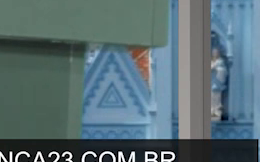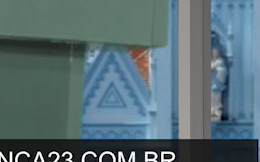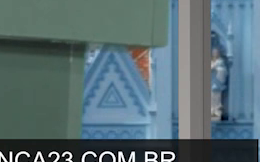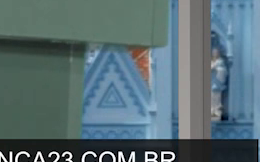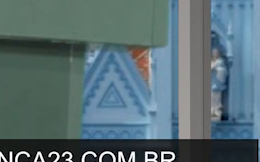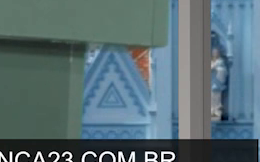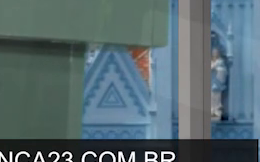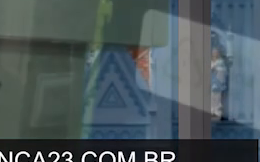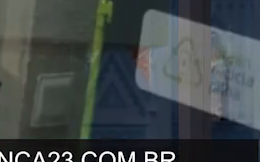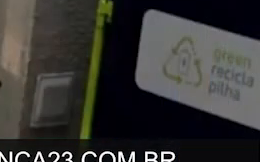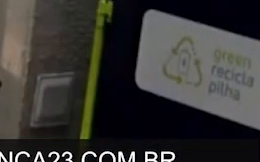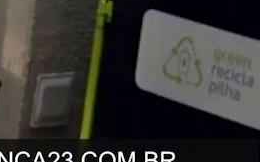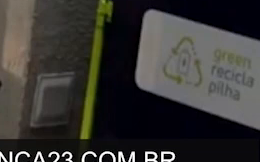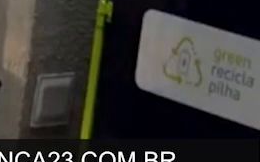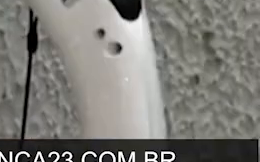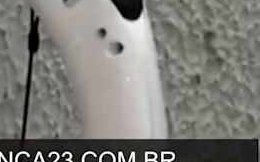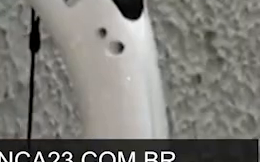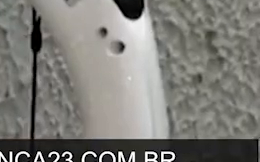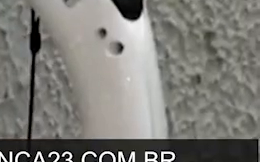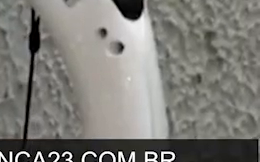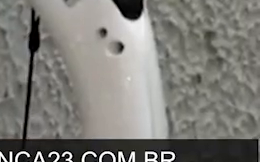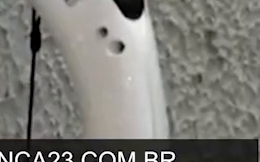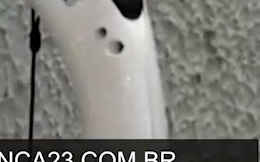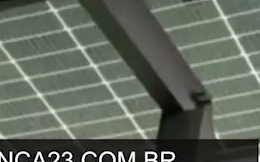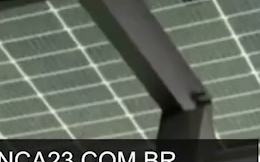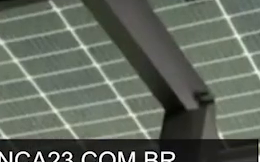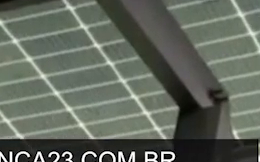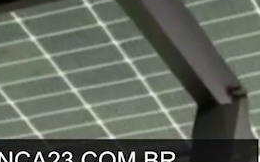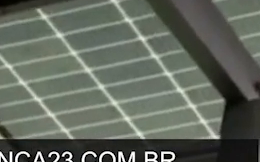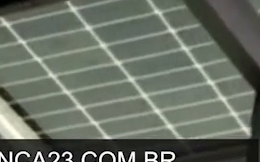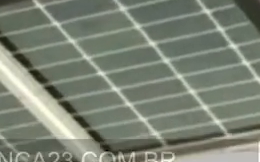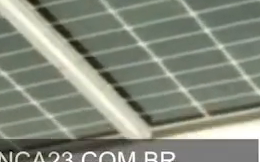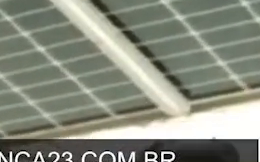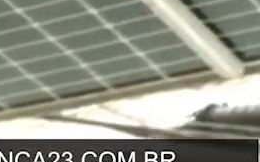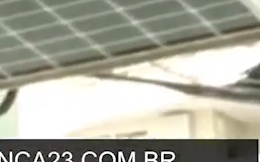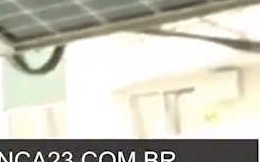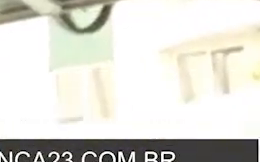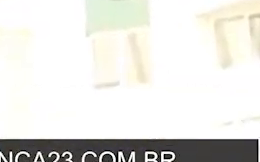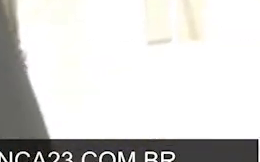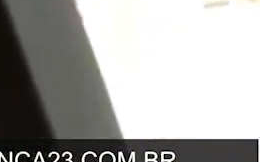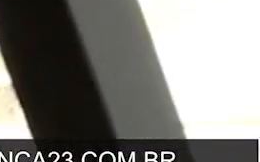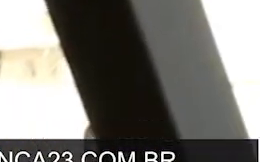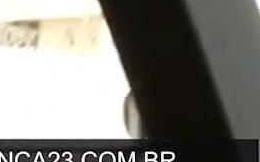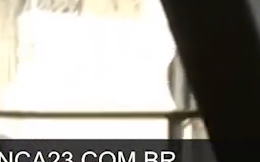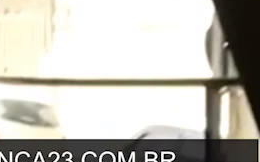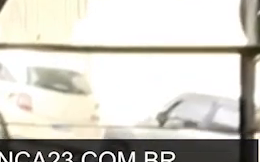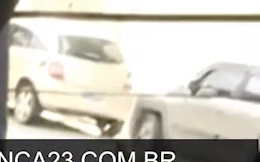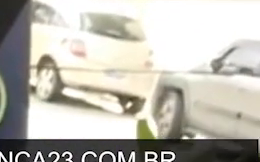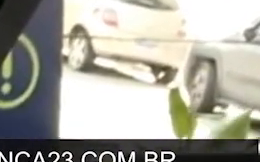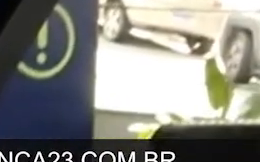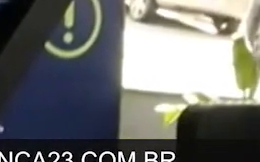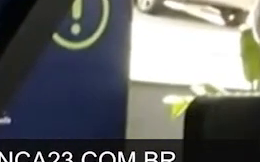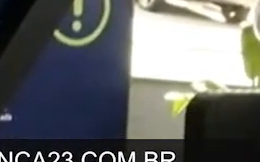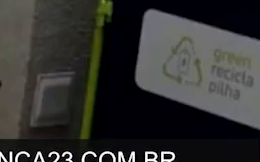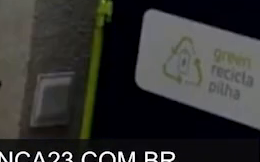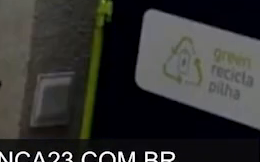utilizado sistema de energia é o fotovoltaico. É esse aí que você está vendo na tela do JR23, a energia gerada através da